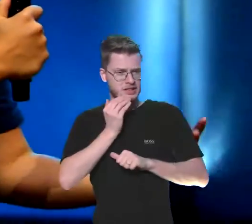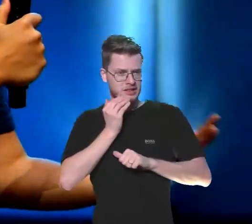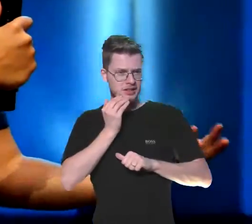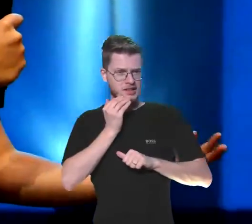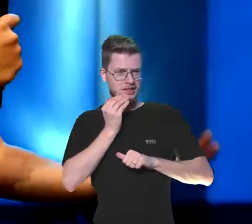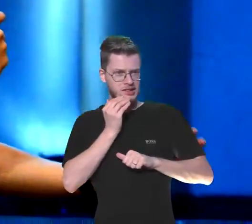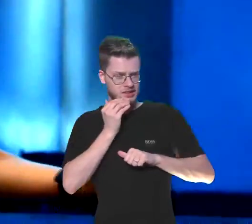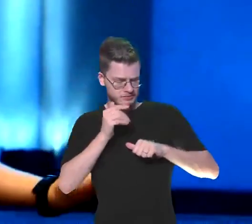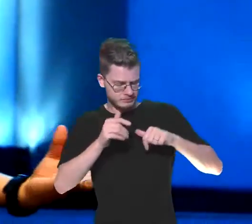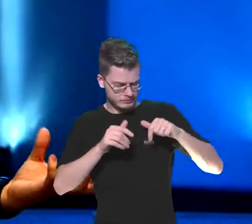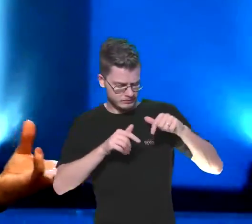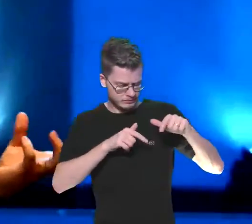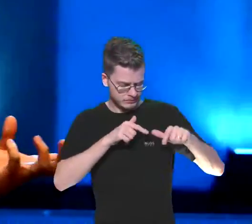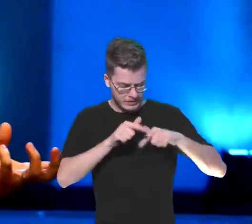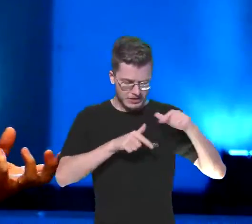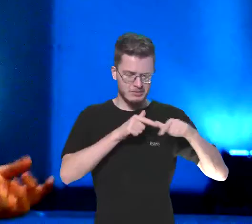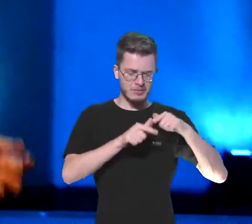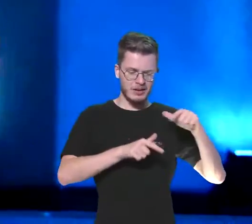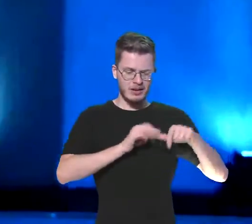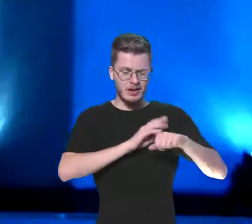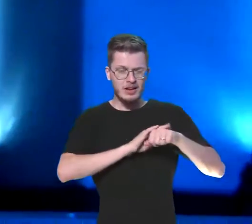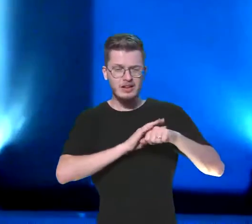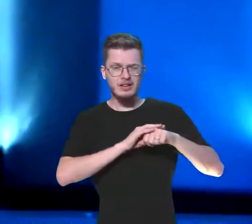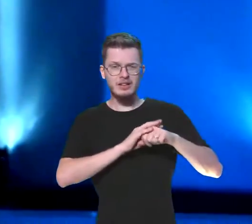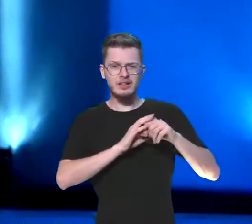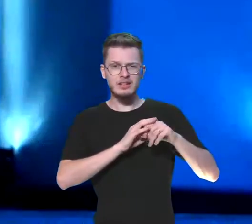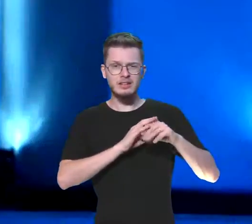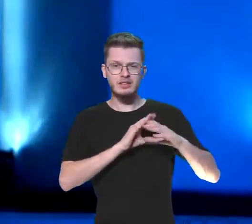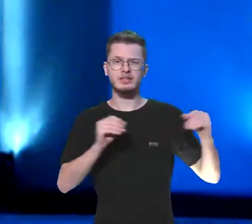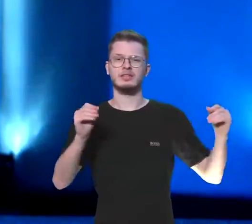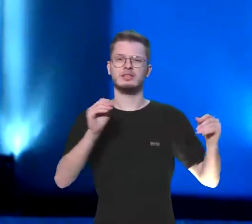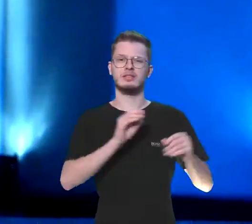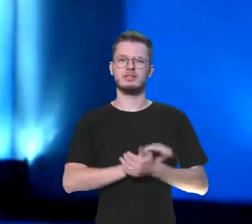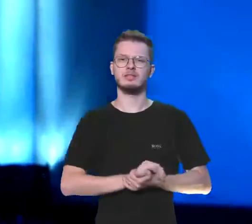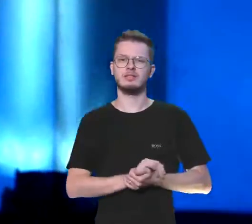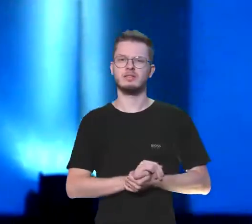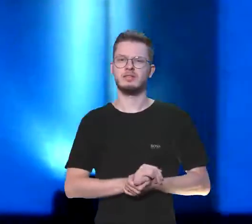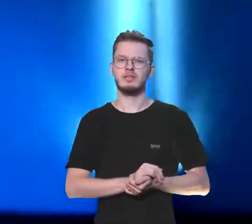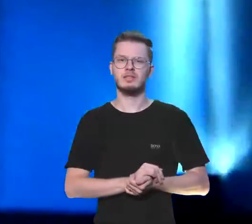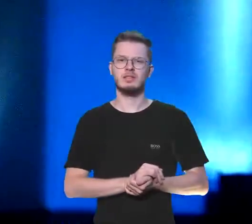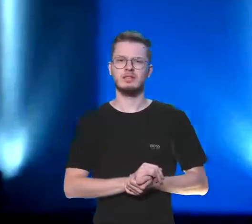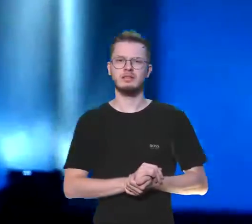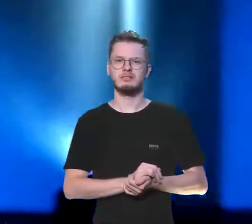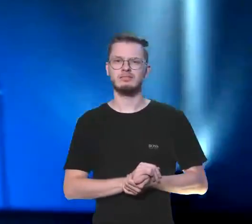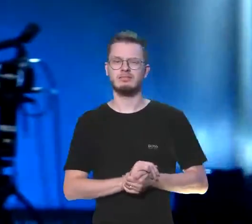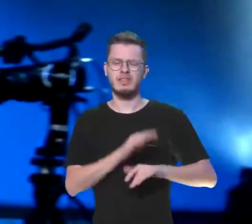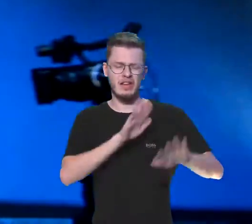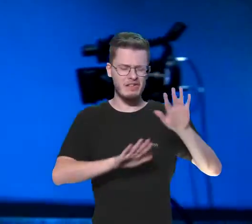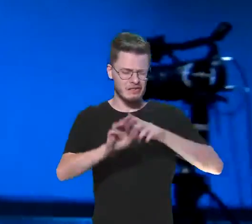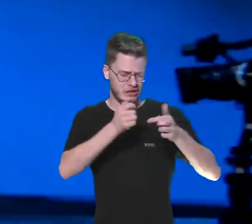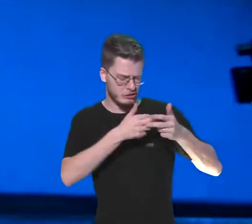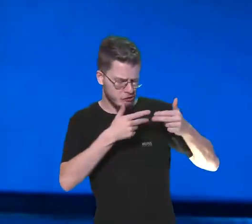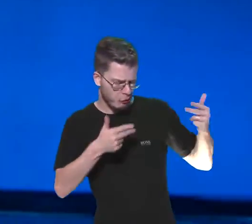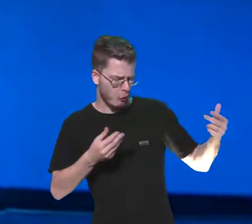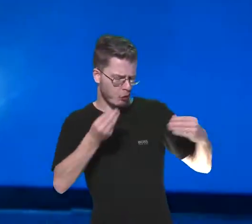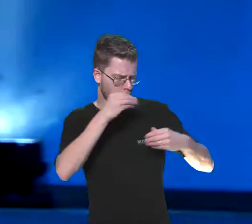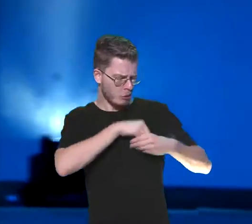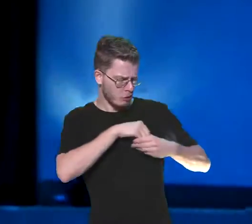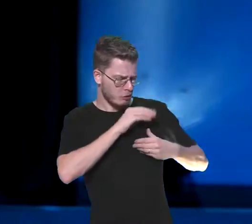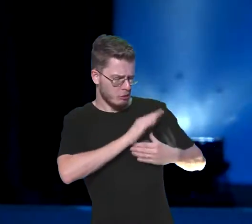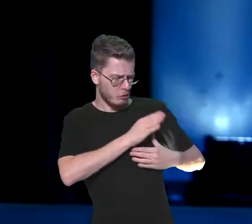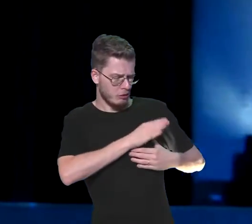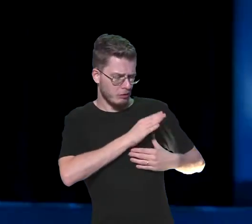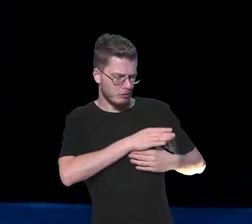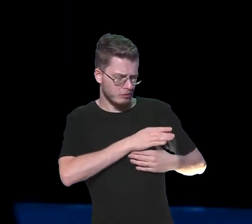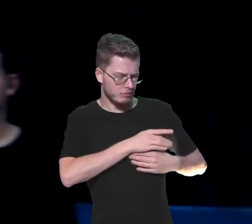de você dar nome às situações que talvez vão ser muito difíceis de você dar nome. E que sim, muito provavelmente você começou com